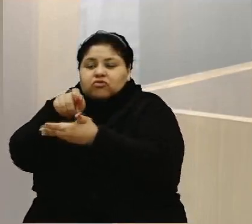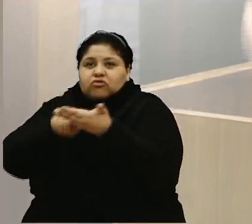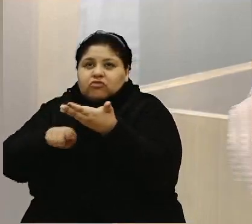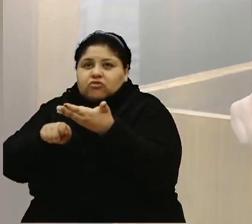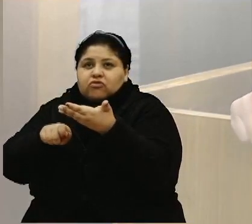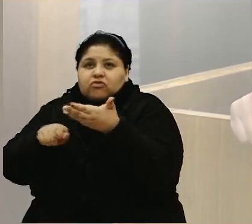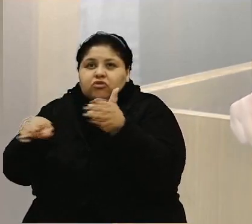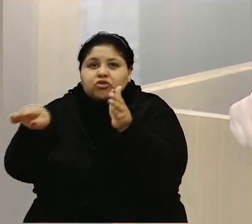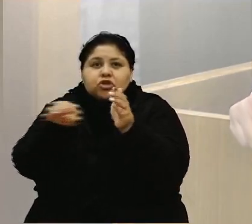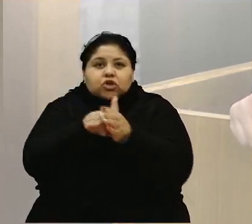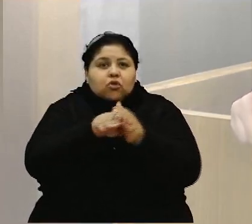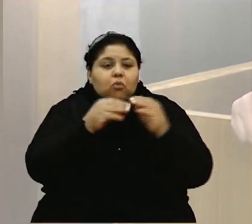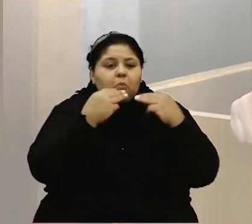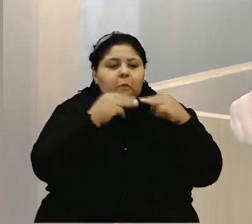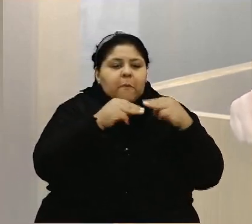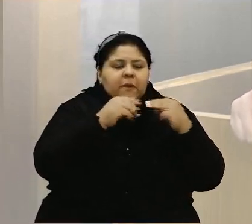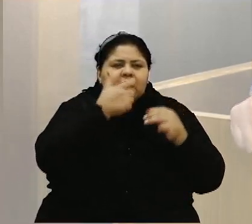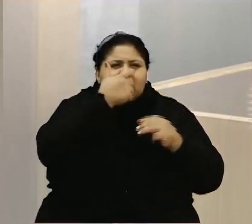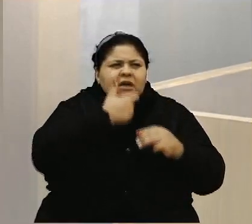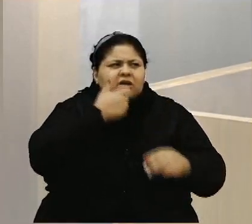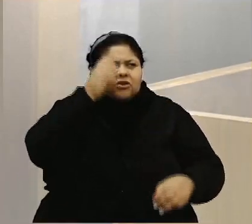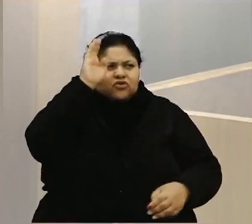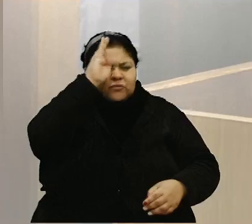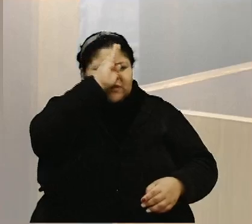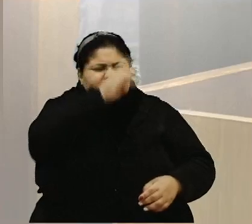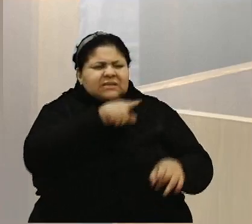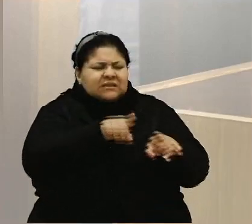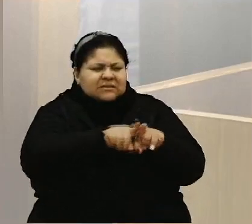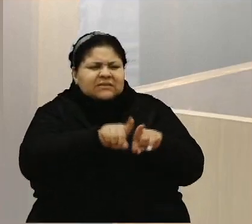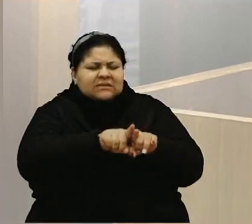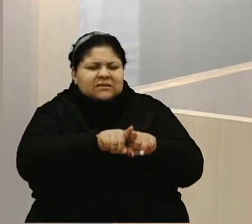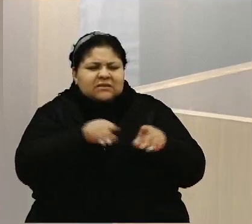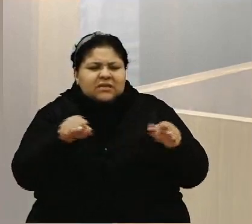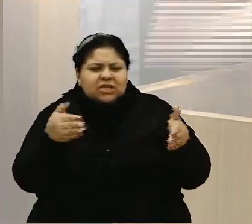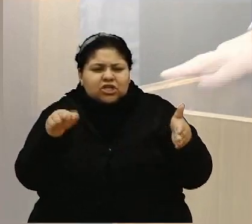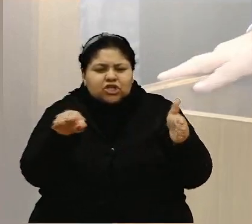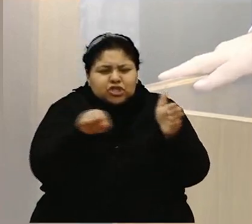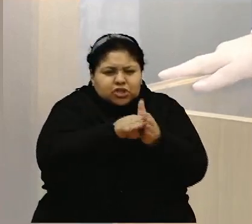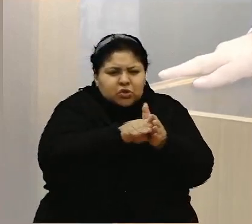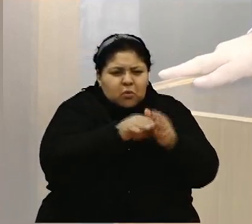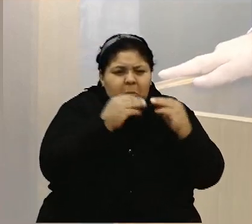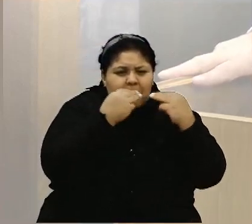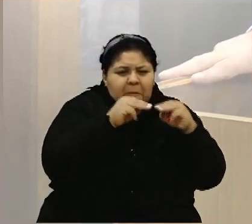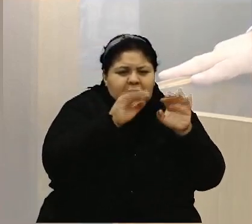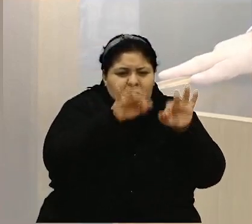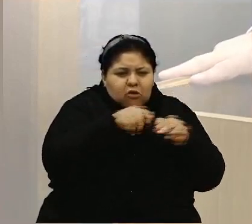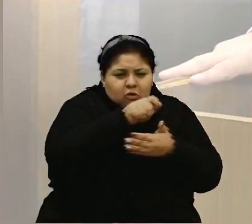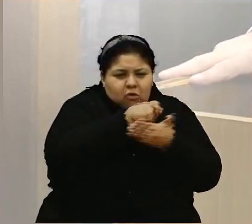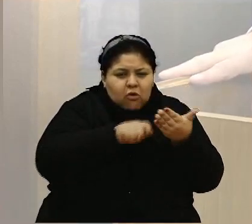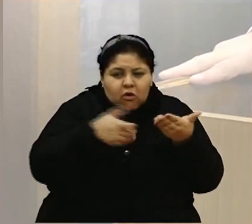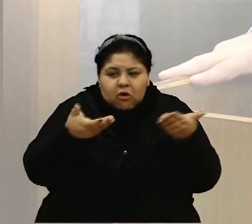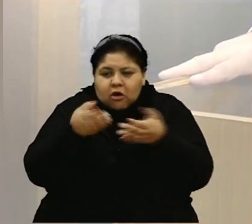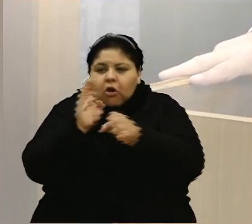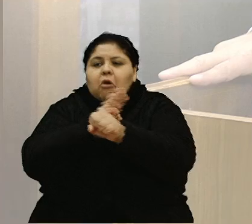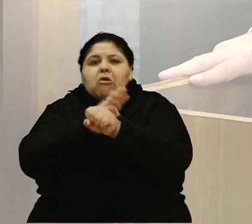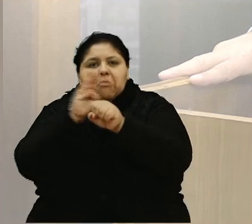uma máquina lá. Acho que o Bressan estava também, outros vereadores. Chegou uma máquina no finalzinho da assinatura. Agora o Planalto